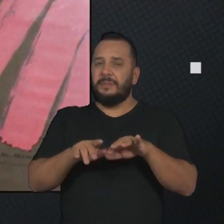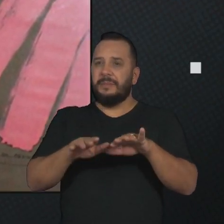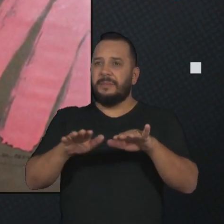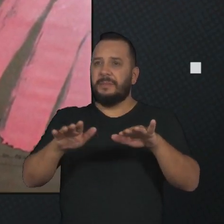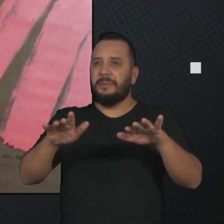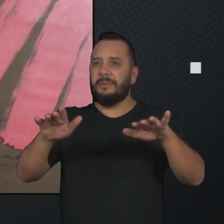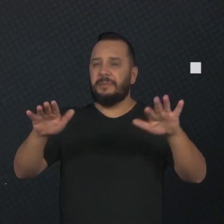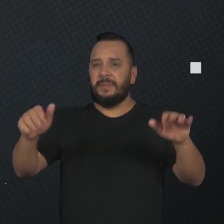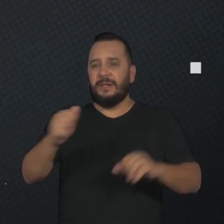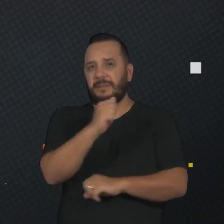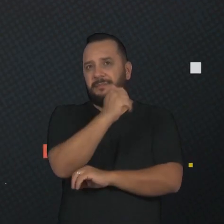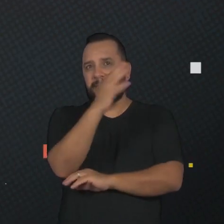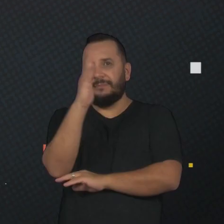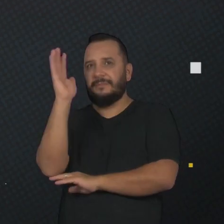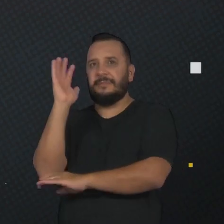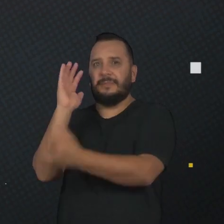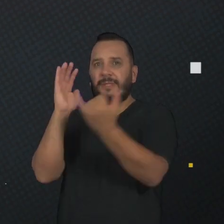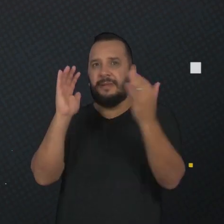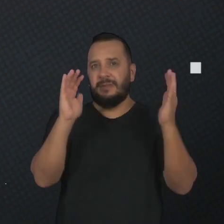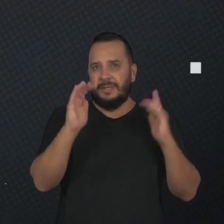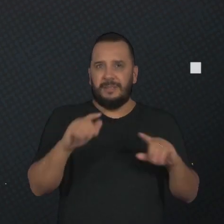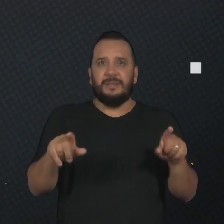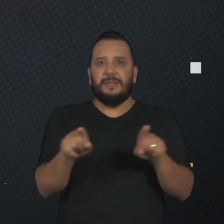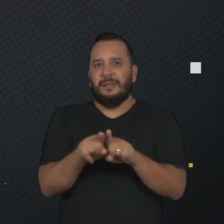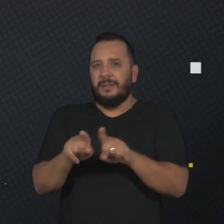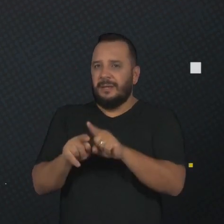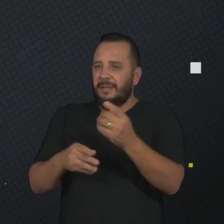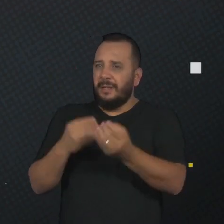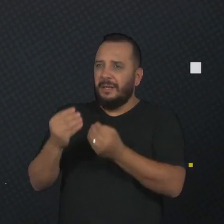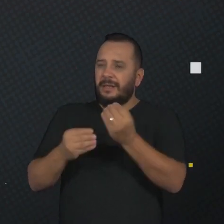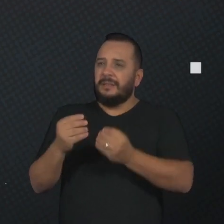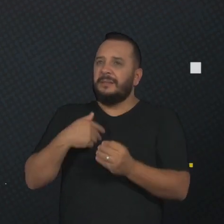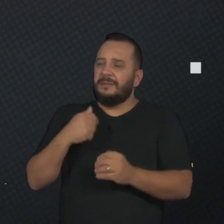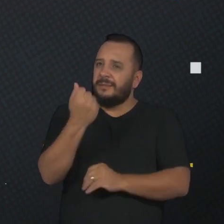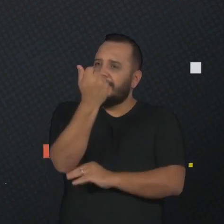meio ambiente e de como o meio ambiente estava sendo